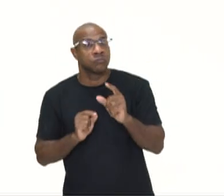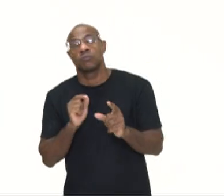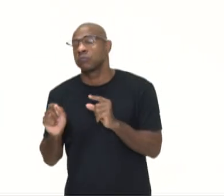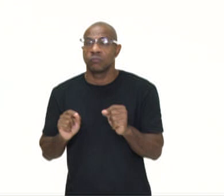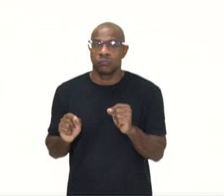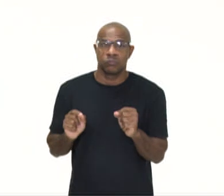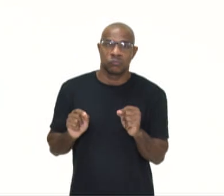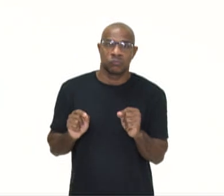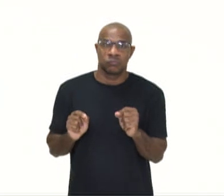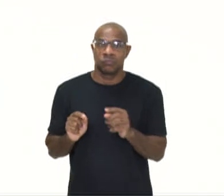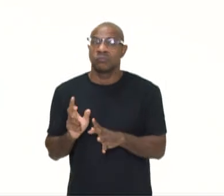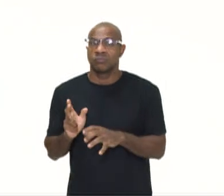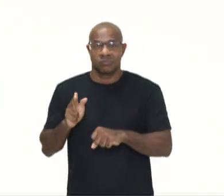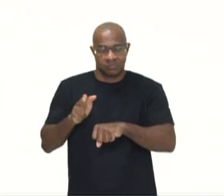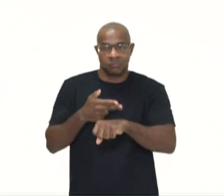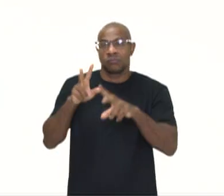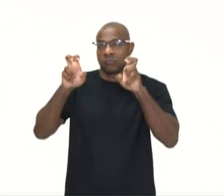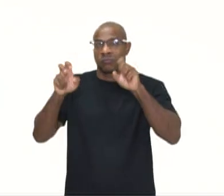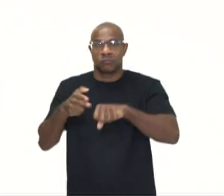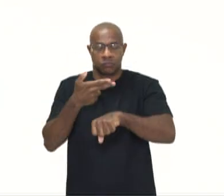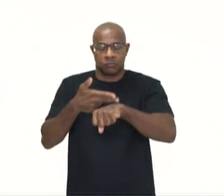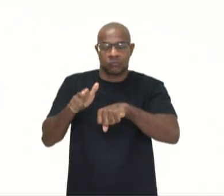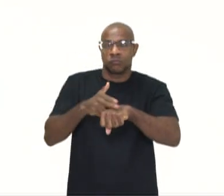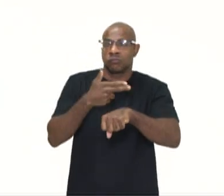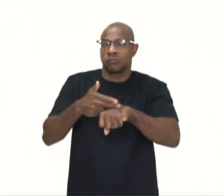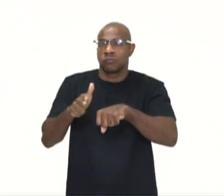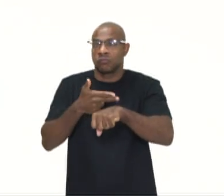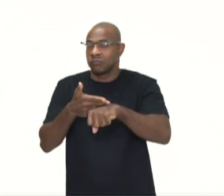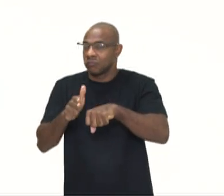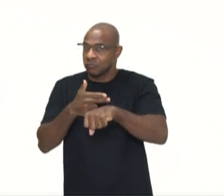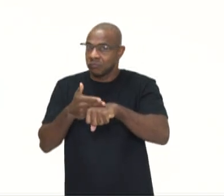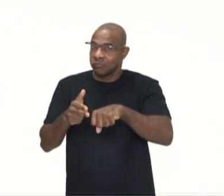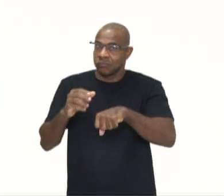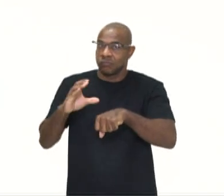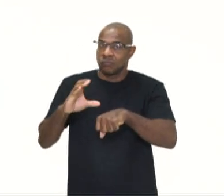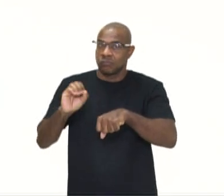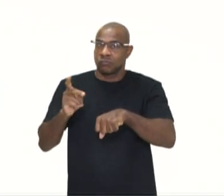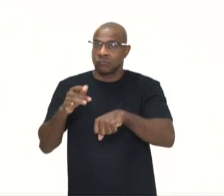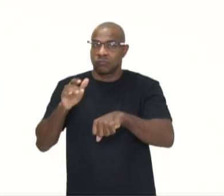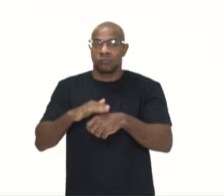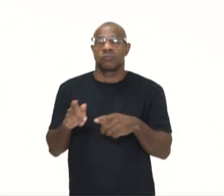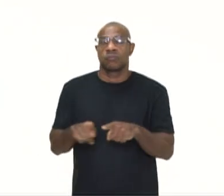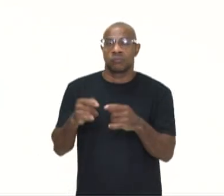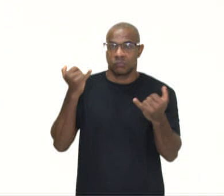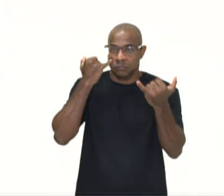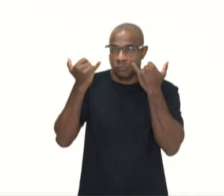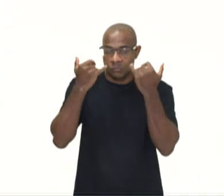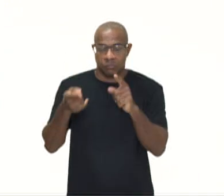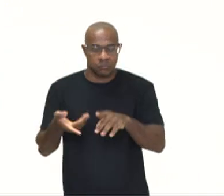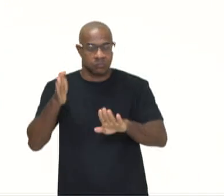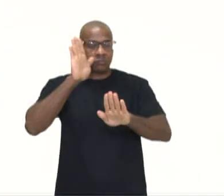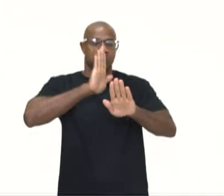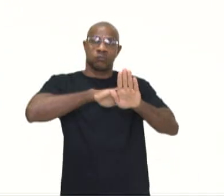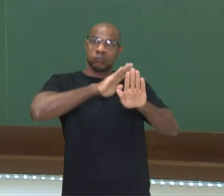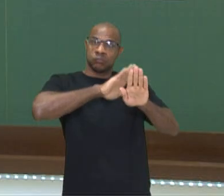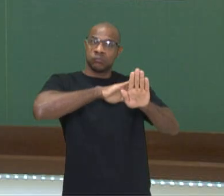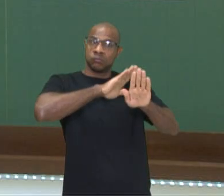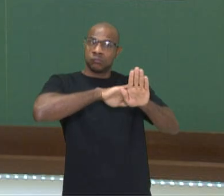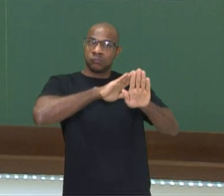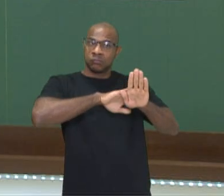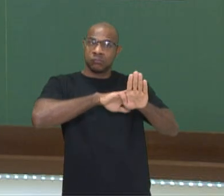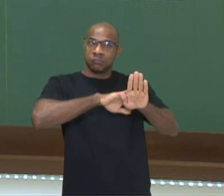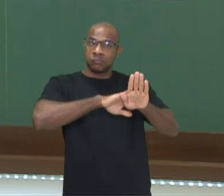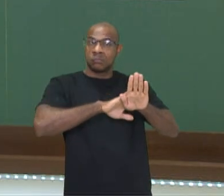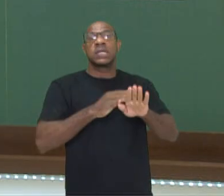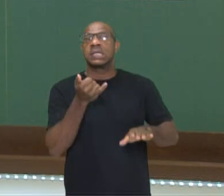do chocolate. Vamos localizar informações explícitas no texto, aquelas que estão assim, se bate os olhos